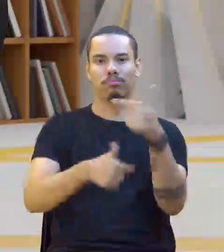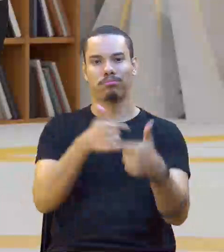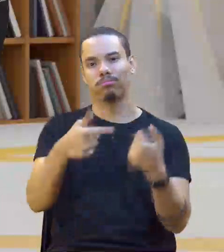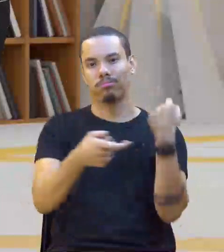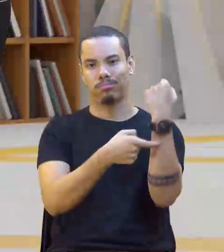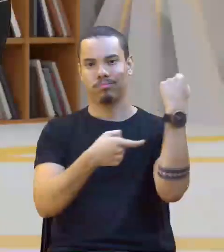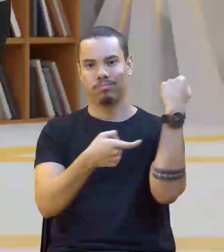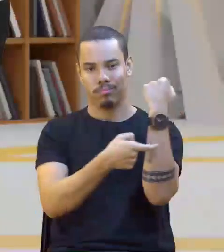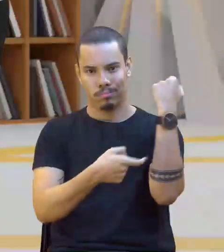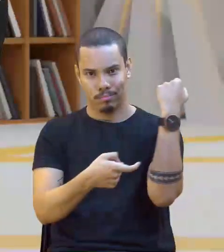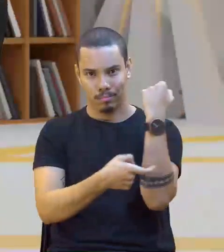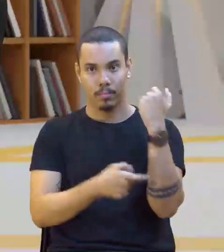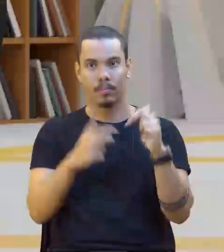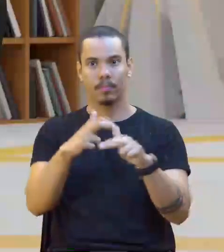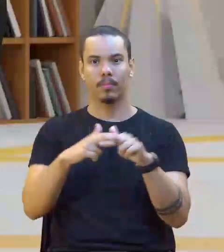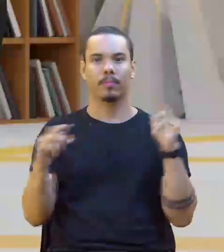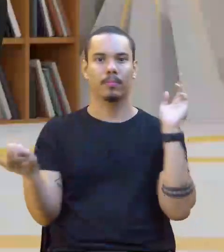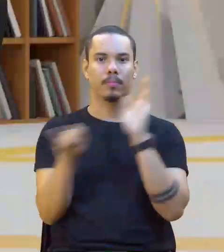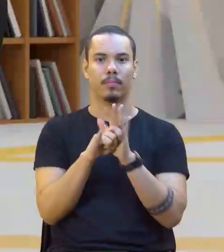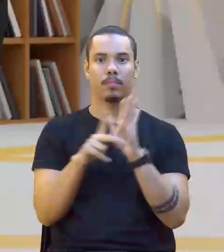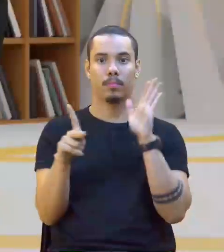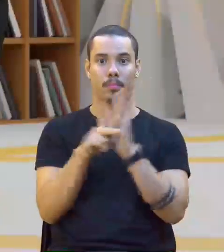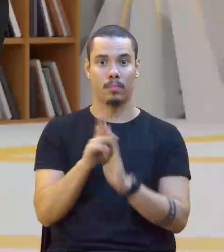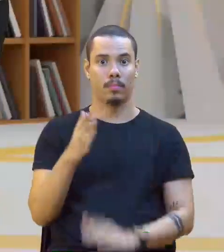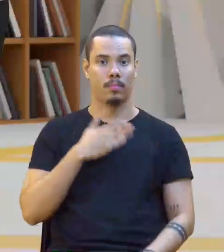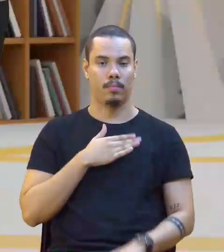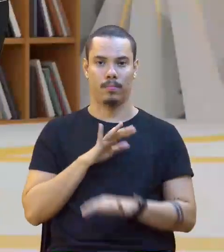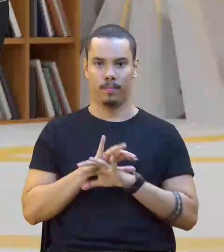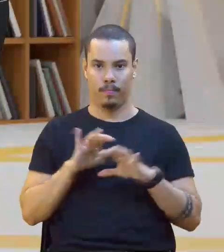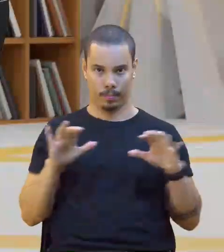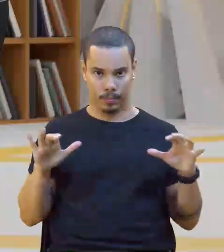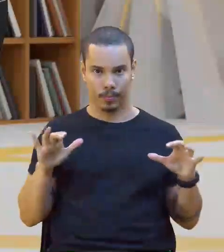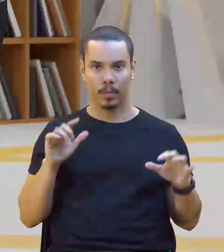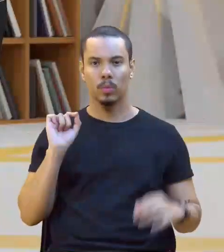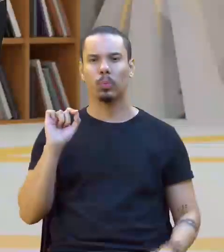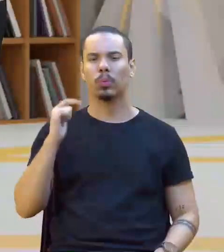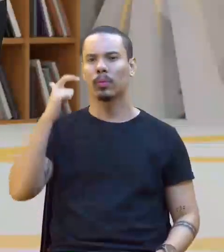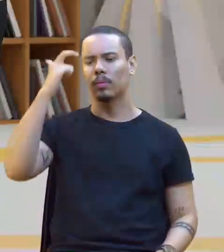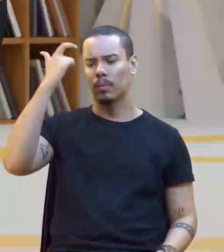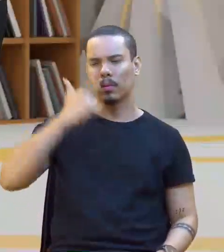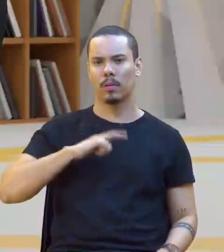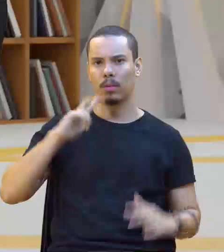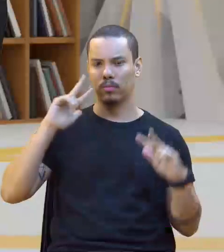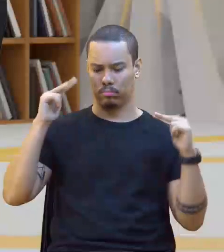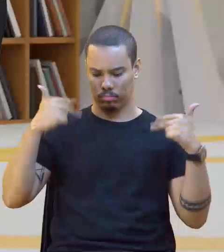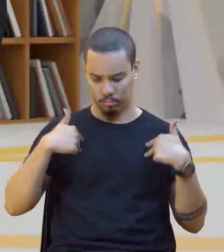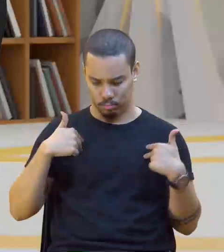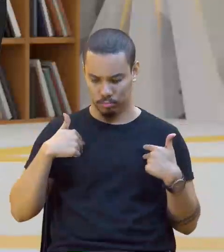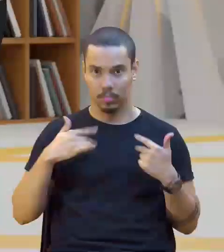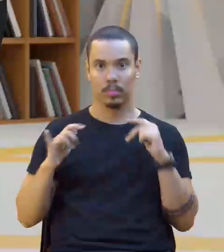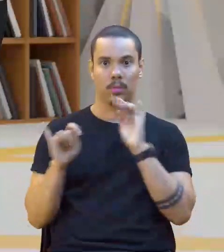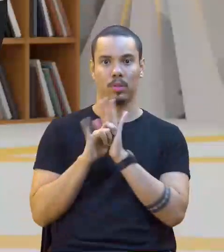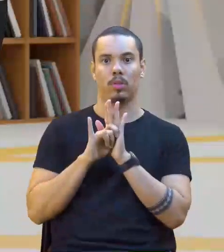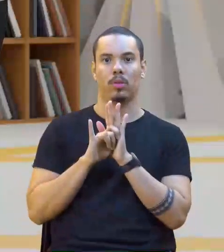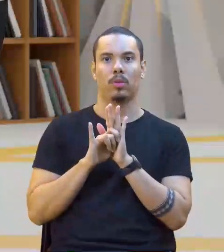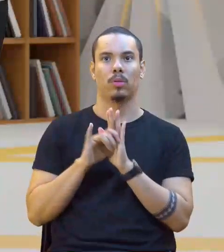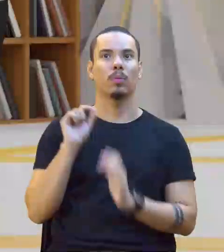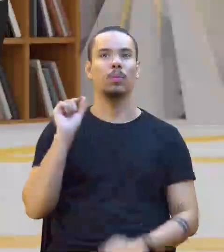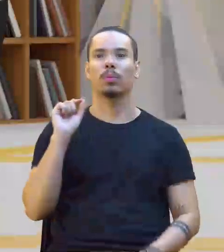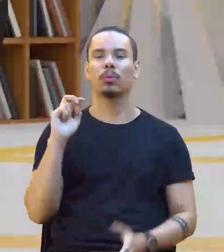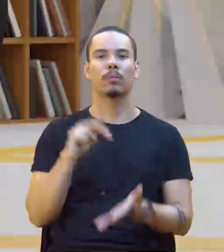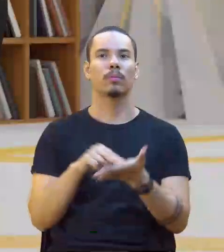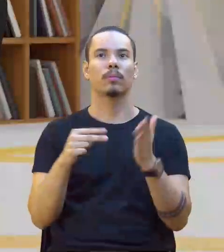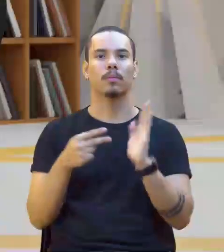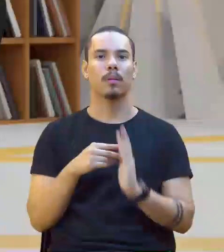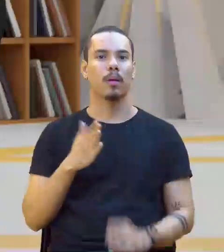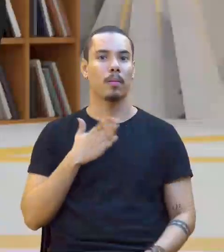essa minha identidade ligada a isso. É o que eu enxergo como identidade. O que é significativo para